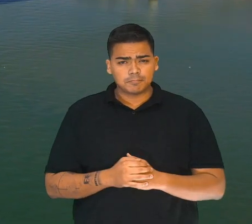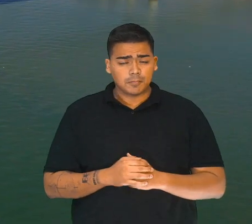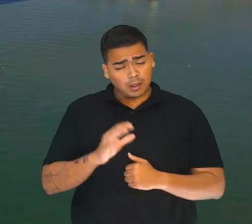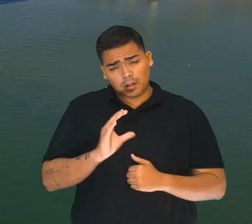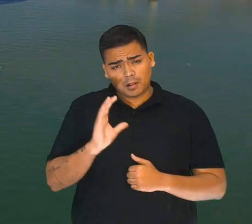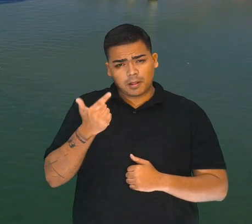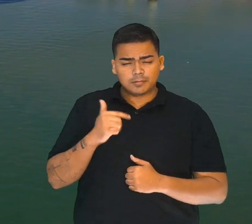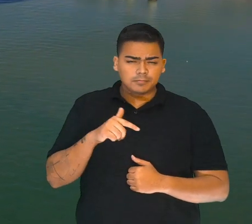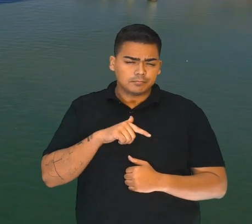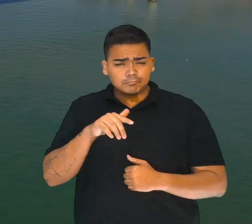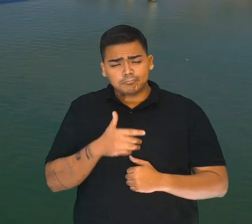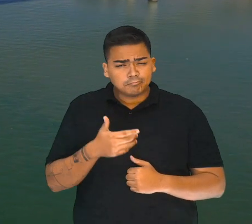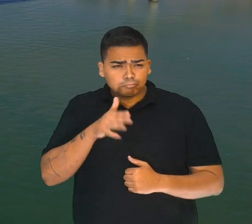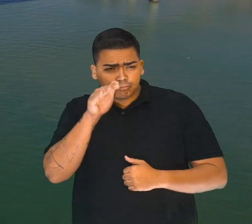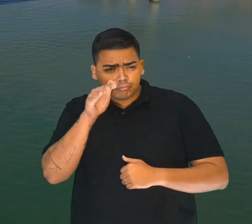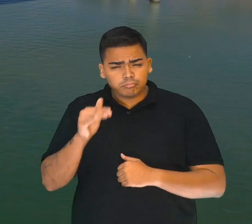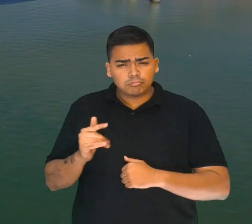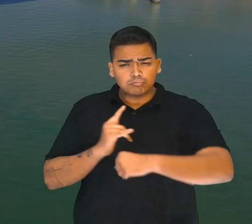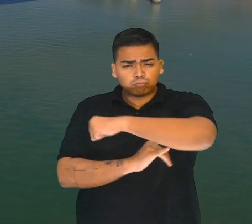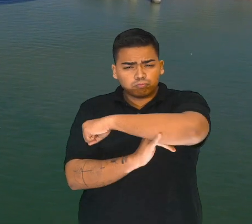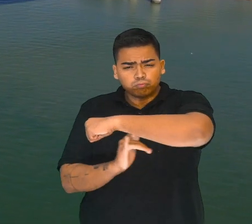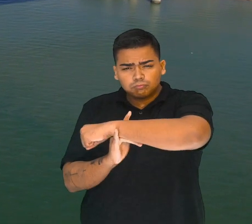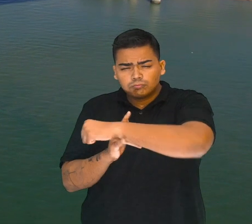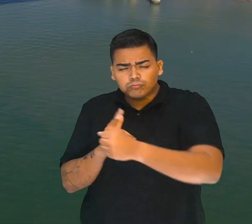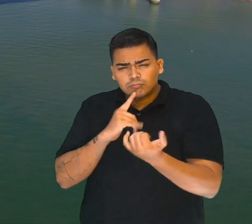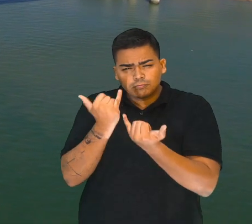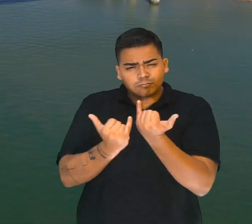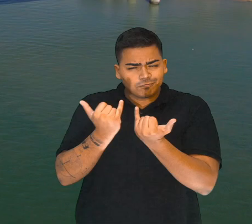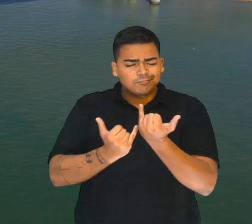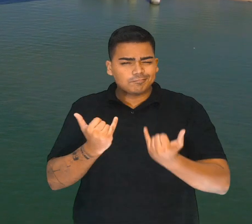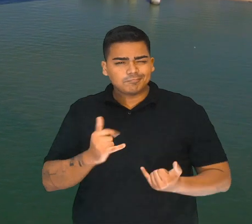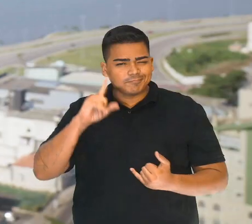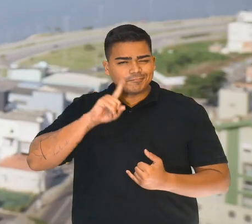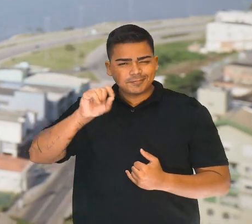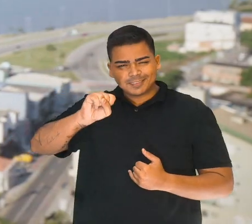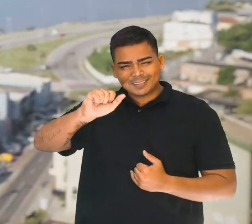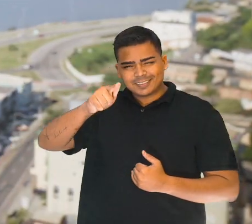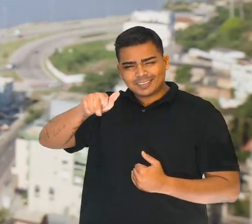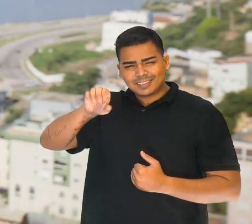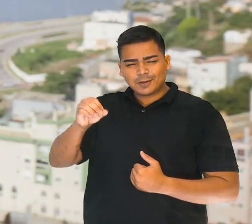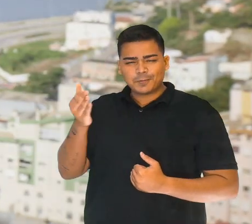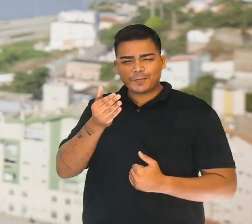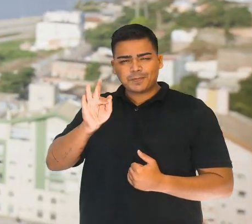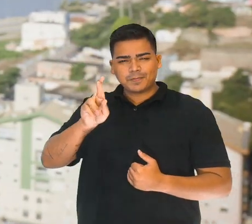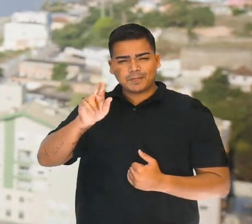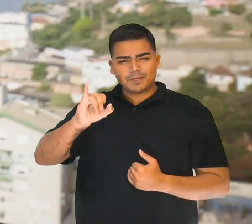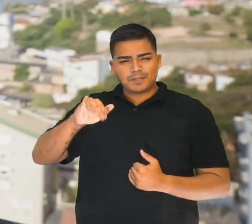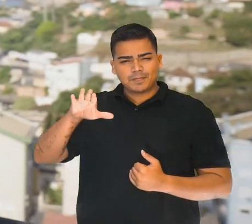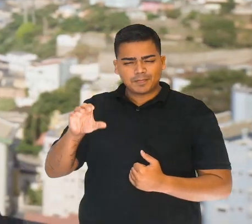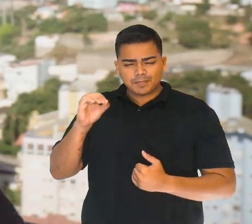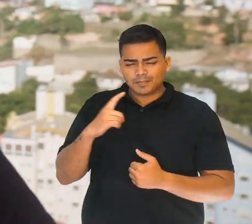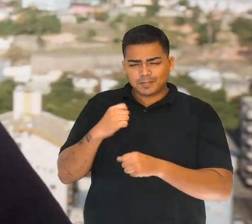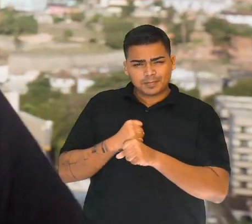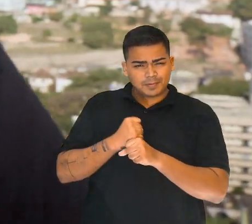Curiosamente, a gente tem uma ponte, né, que se assemelha à ponte de São Francisco, e por acaso ao longo do tempo, e